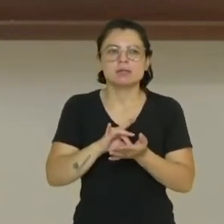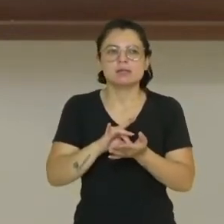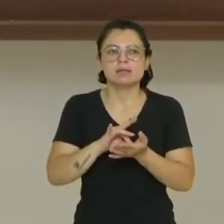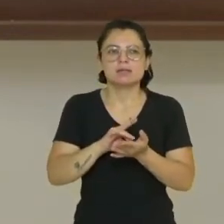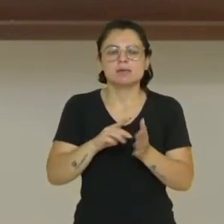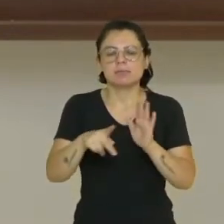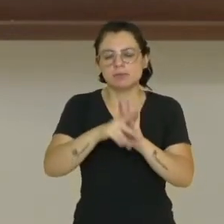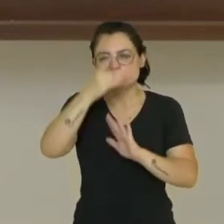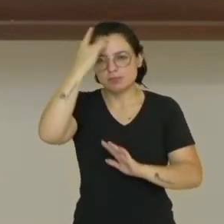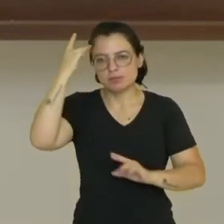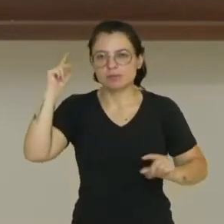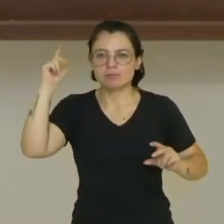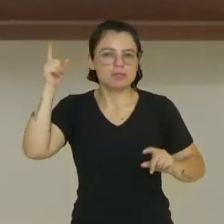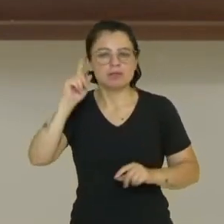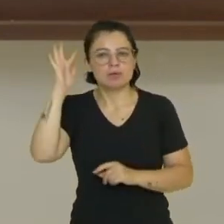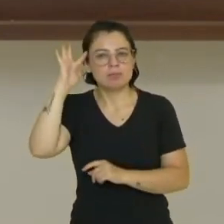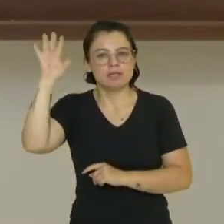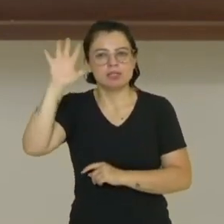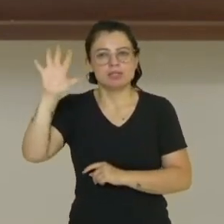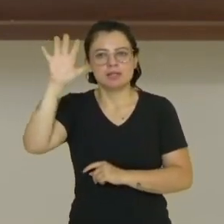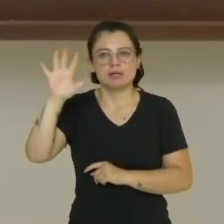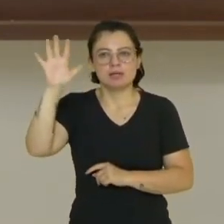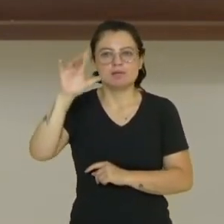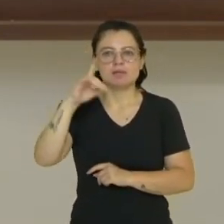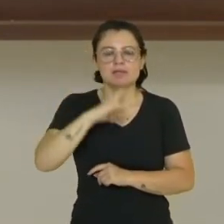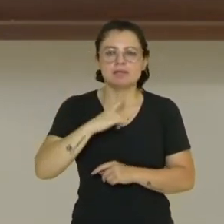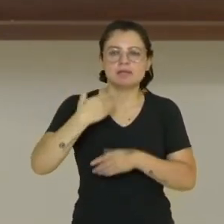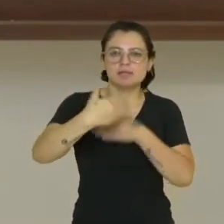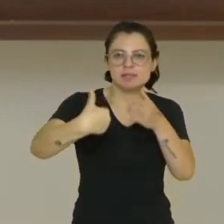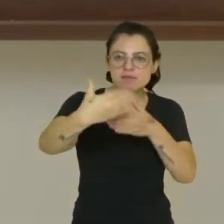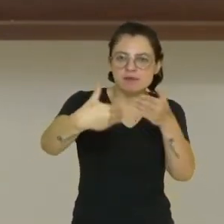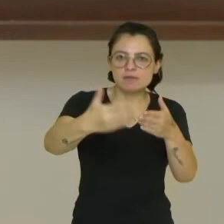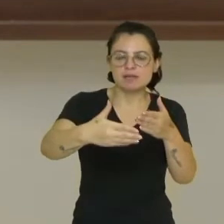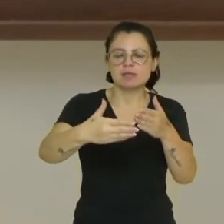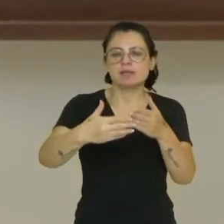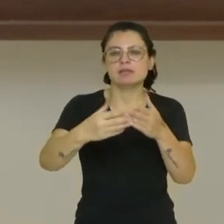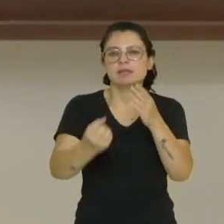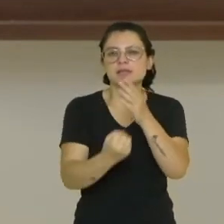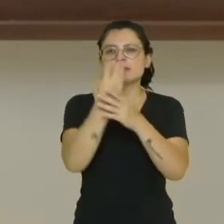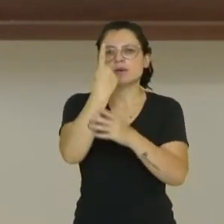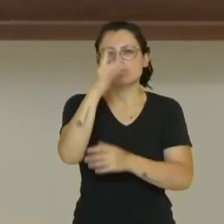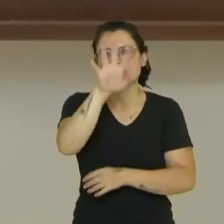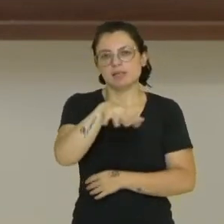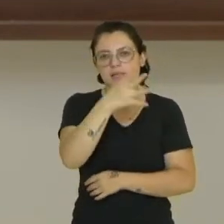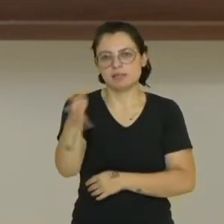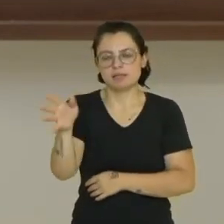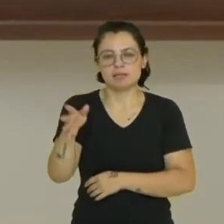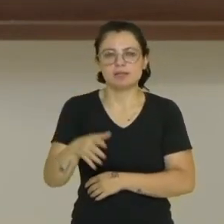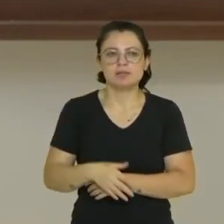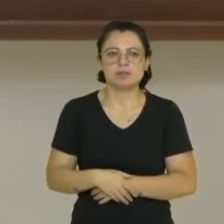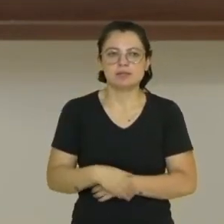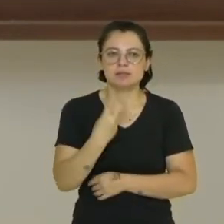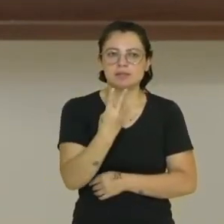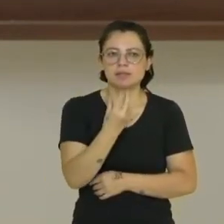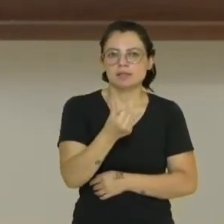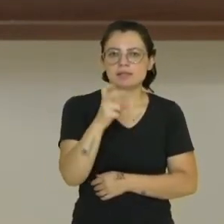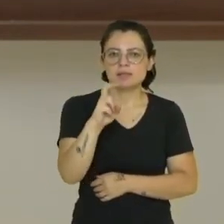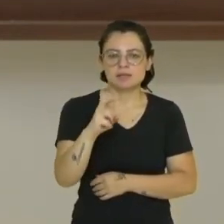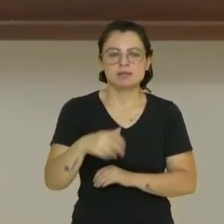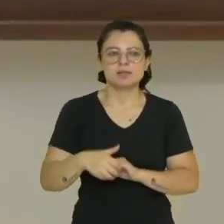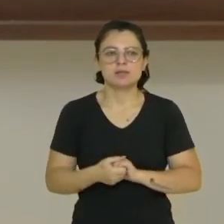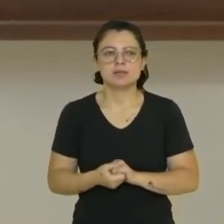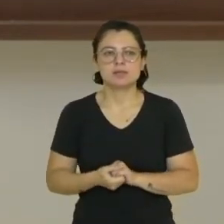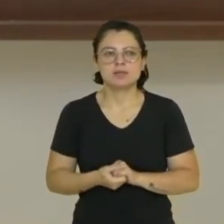espanhóis que chegaram aqui não imaginavam que esse povo era tão desenvolvido a ponto de ter um calendário de 365